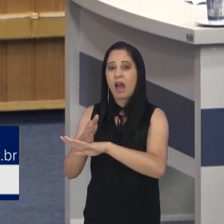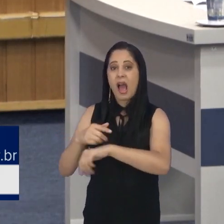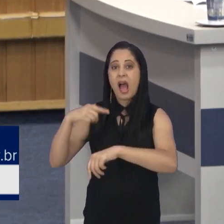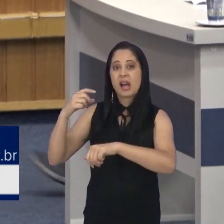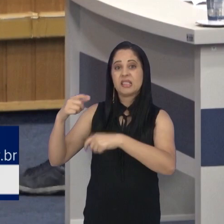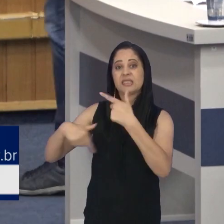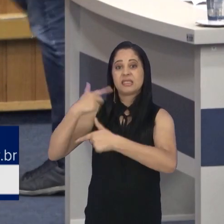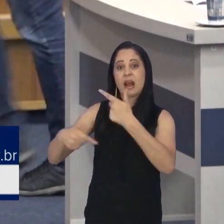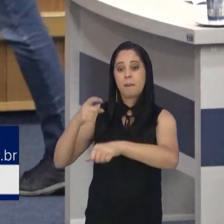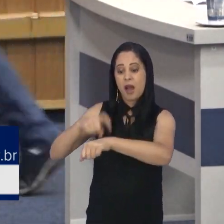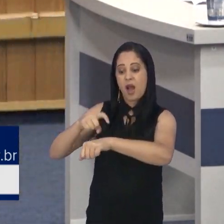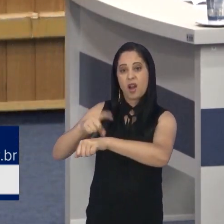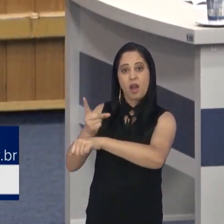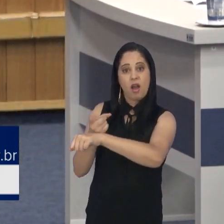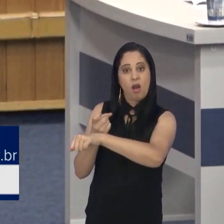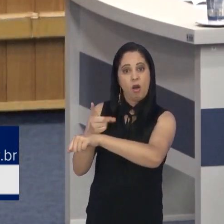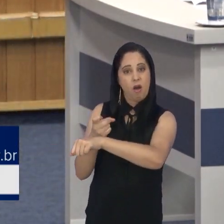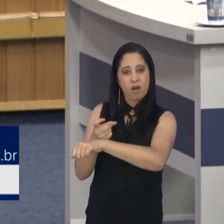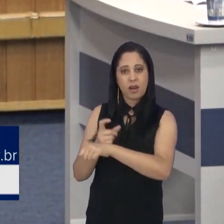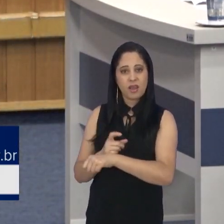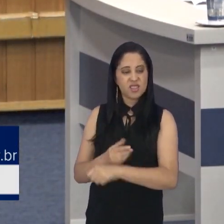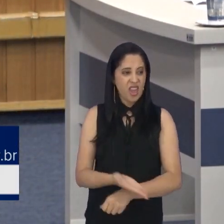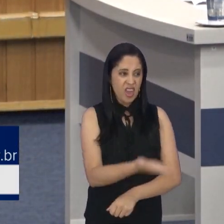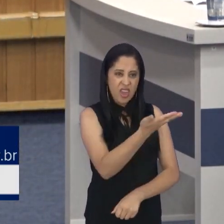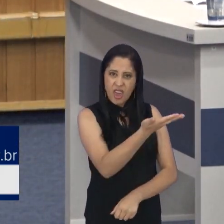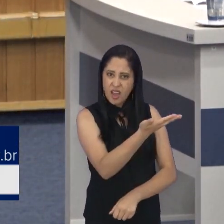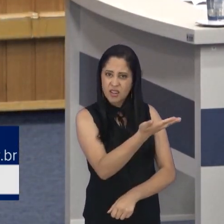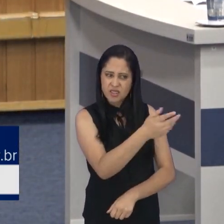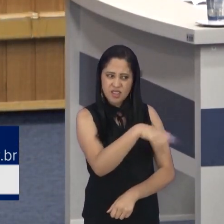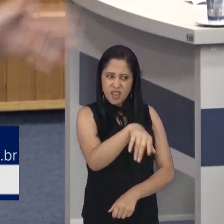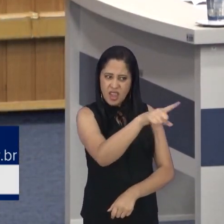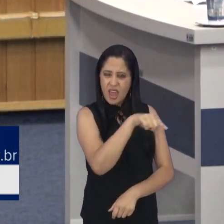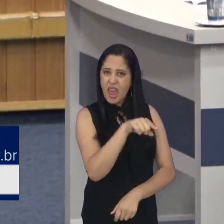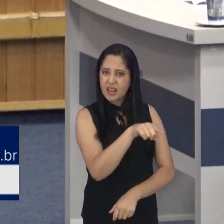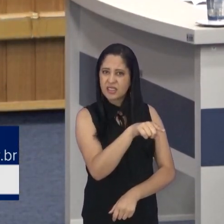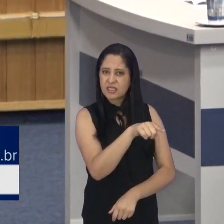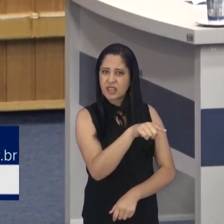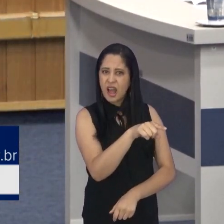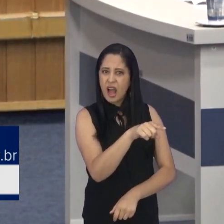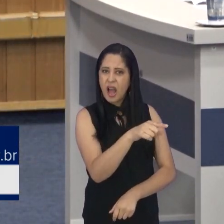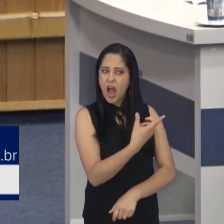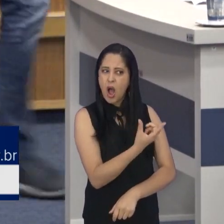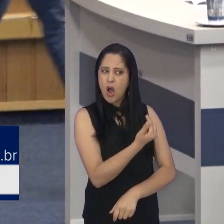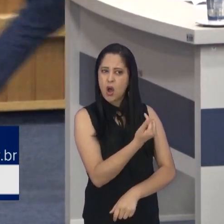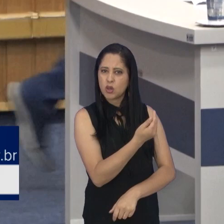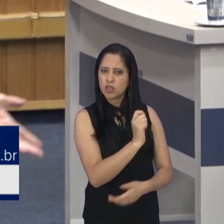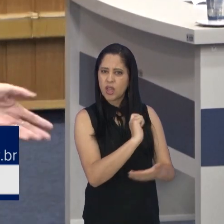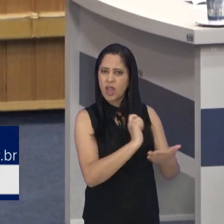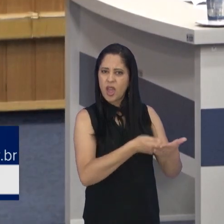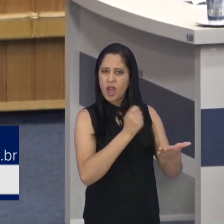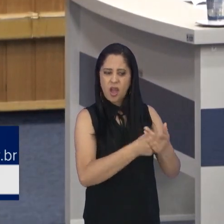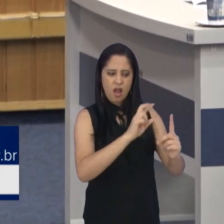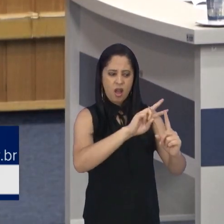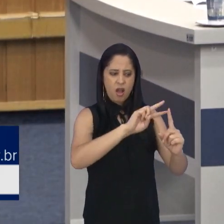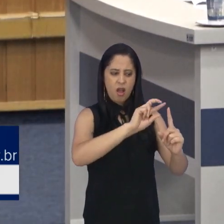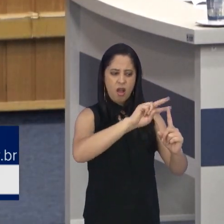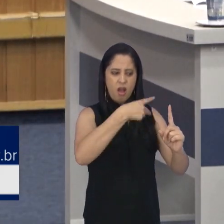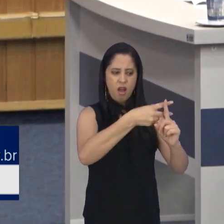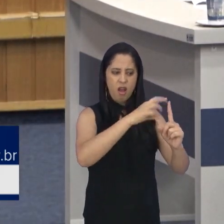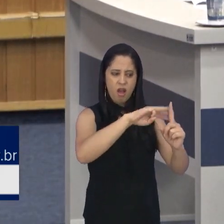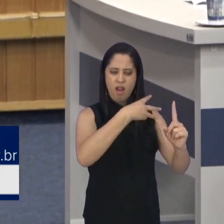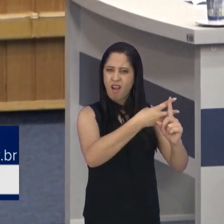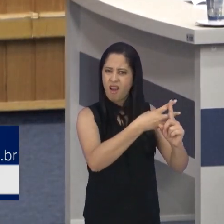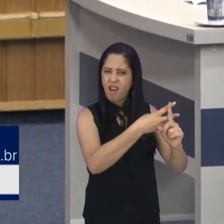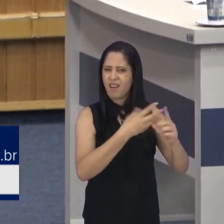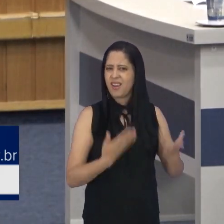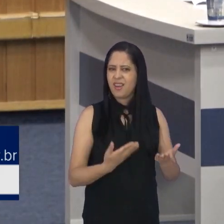os bonitos lá vão receber o triplo, o quintuplo e não sei mais quantos. É um absurdo esse 2